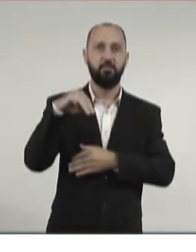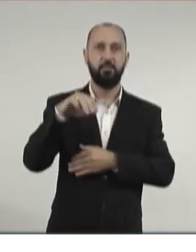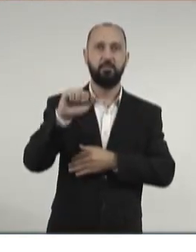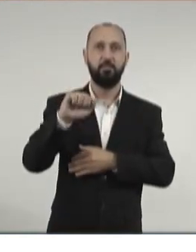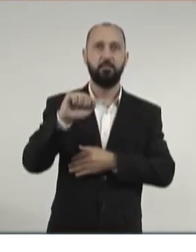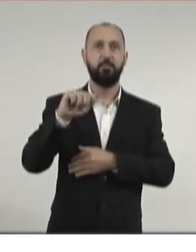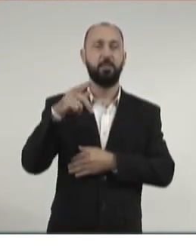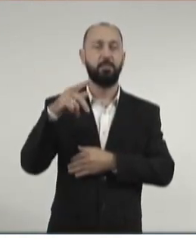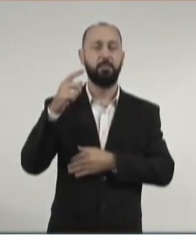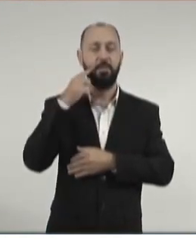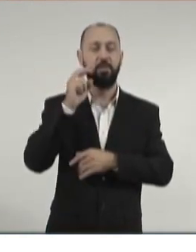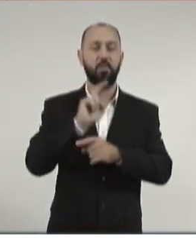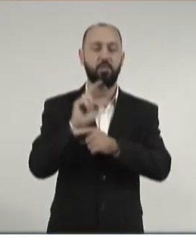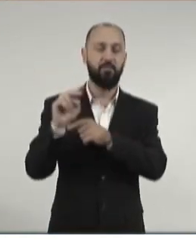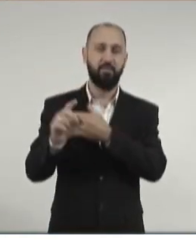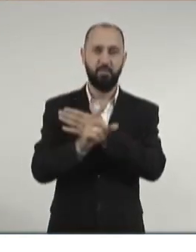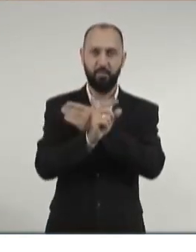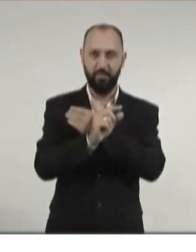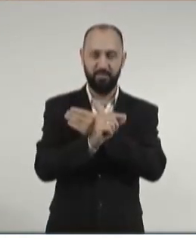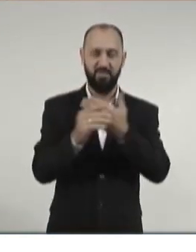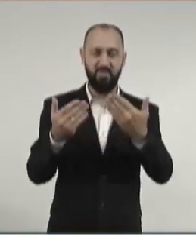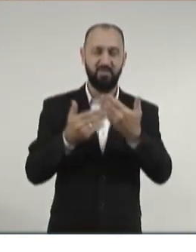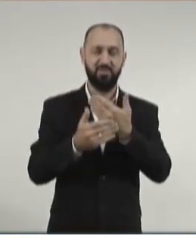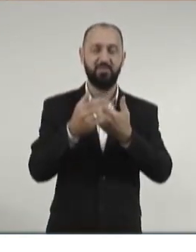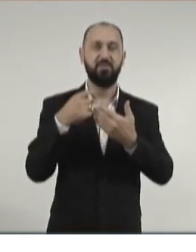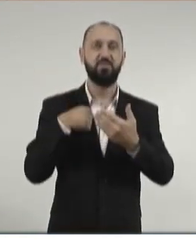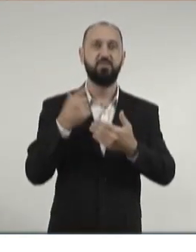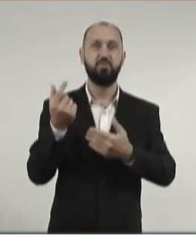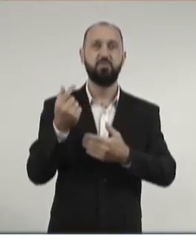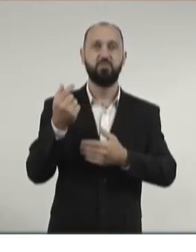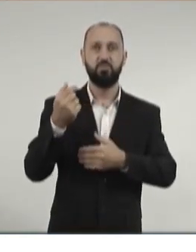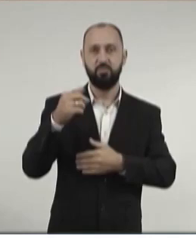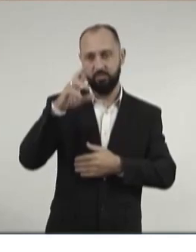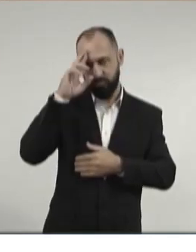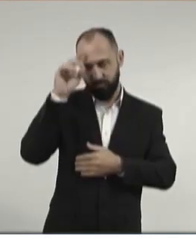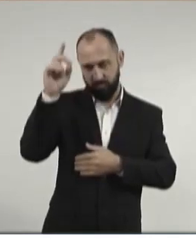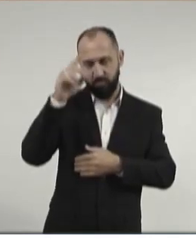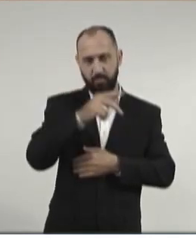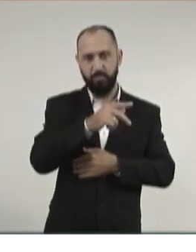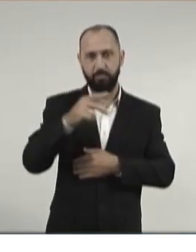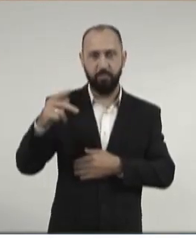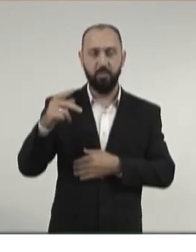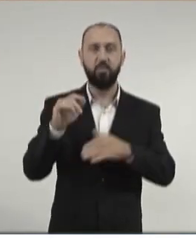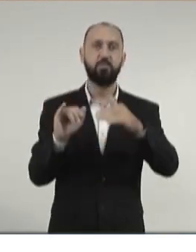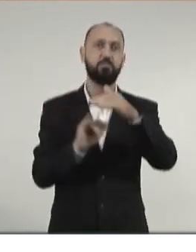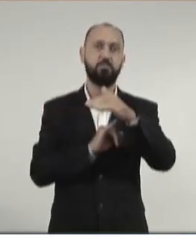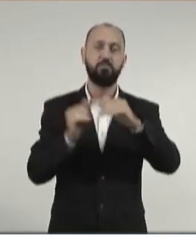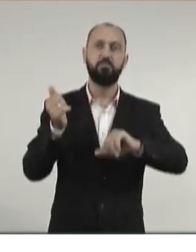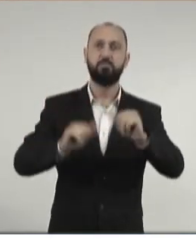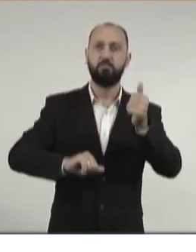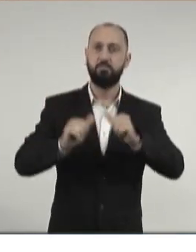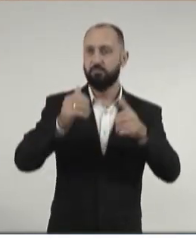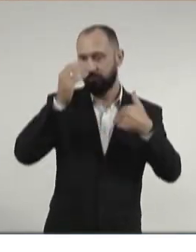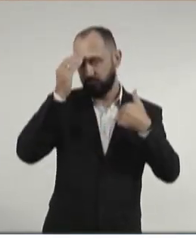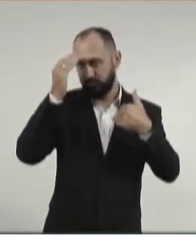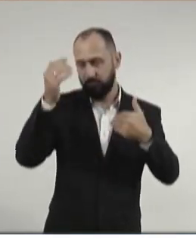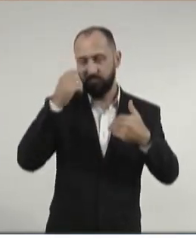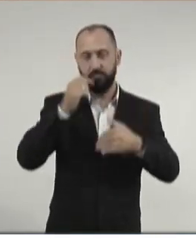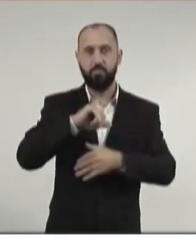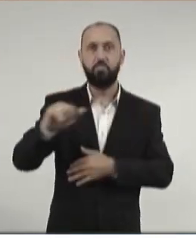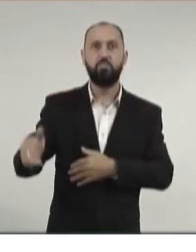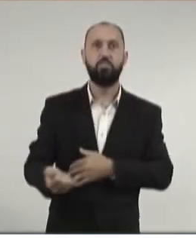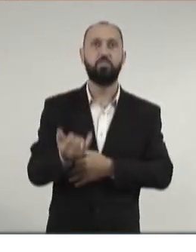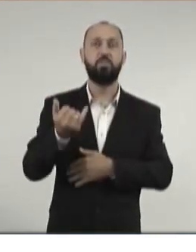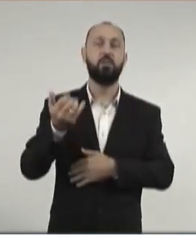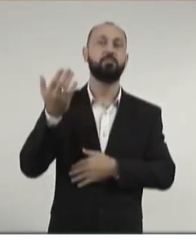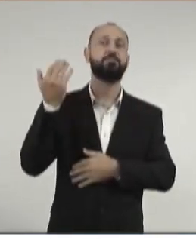Meio Ambiente Isso. Pantanal. E hoje eu estou o diretor-presidente da carreira ambiental do Instituto, analista ambiental. Eu agradeço muito aquela